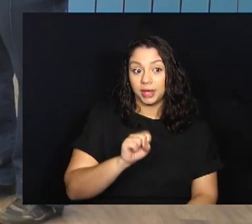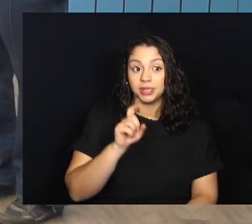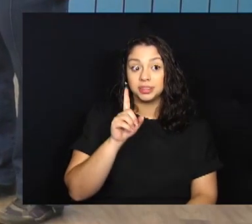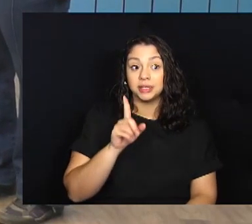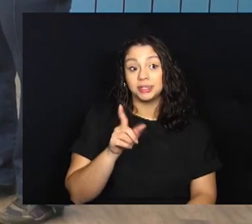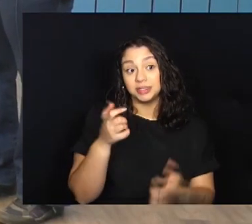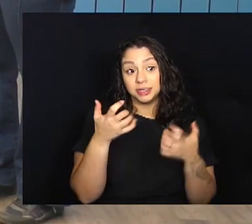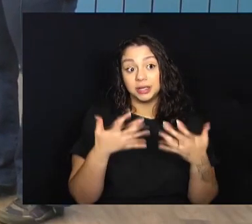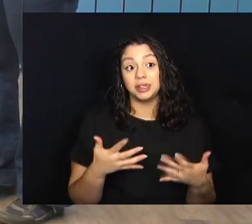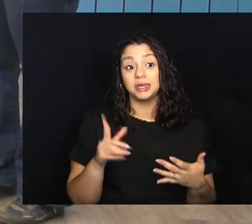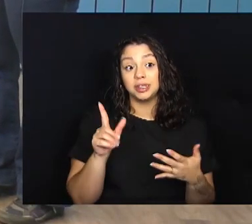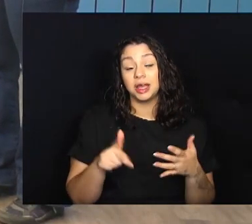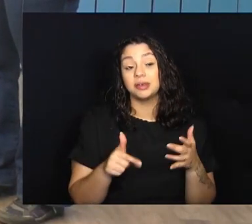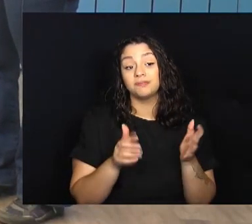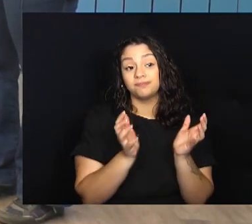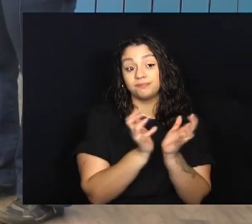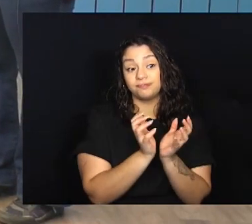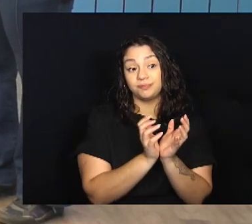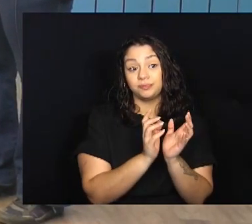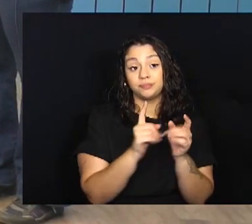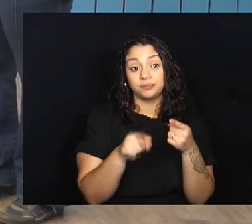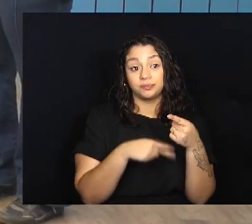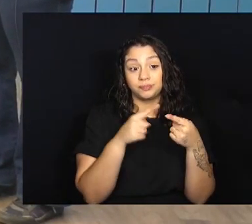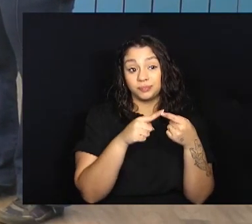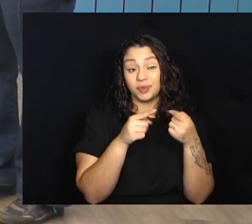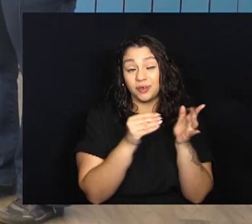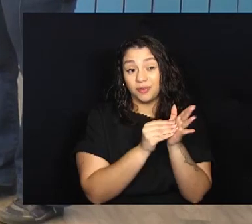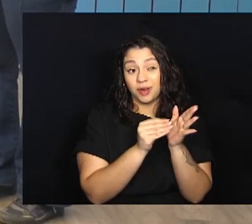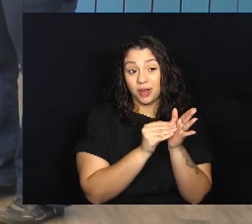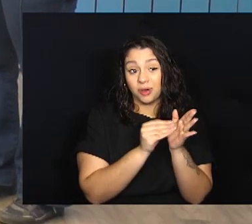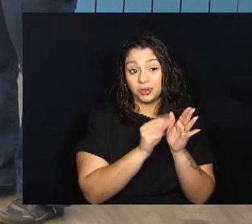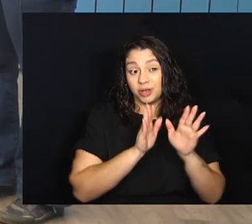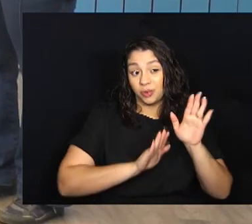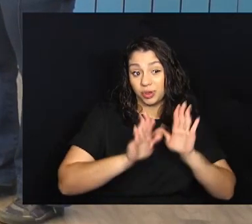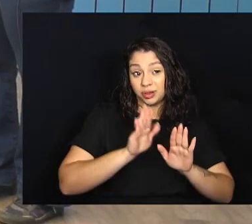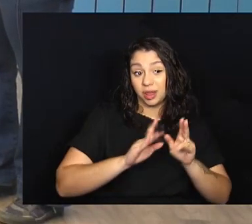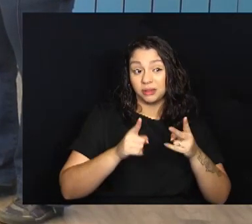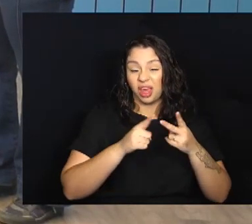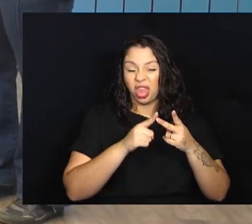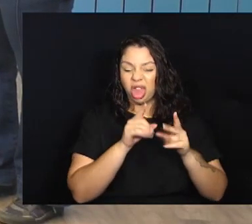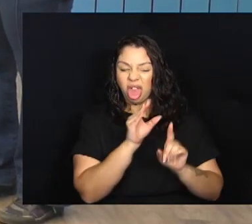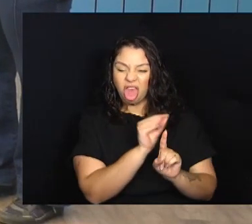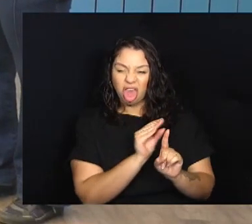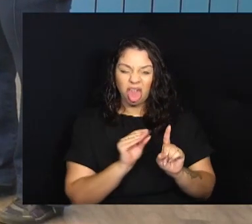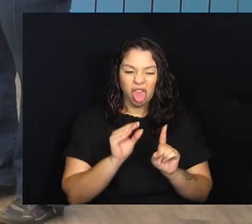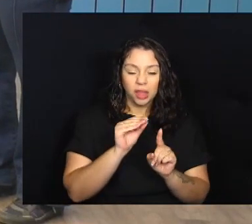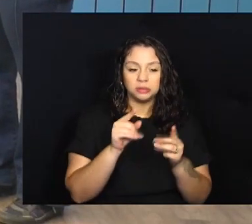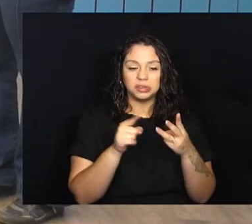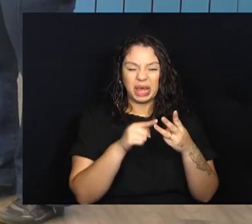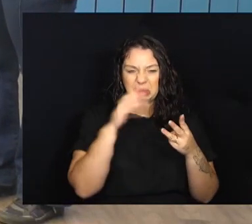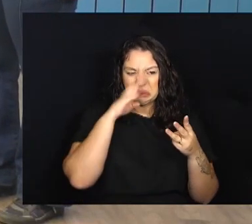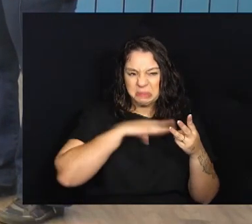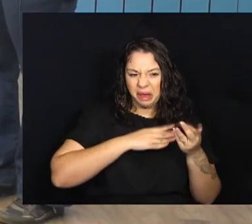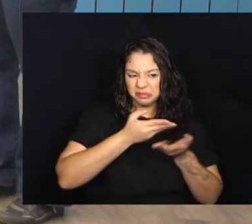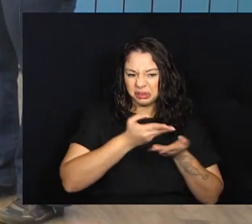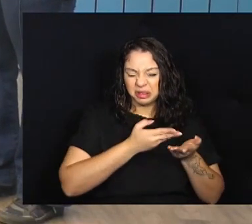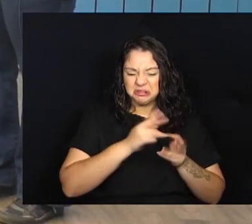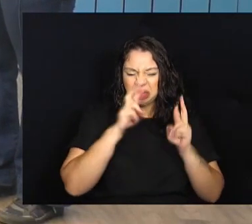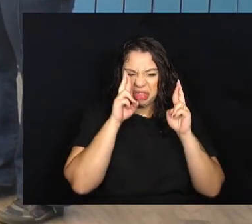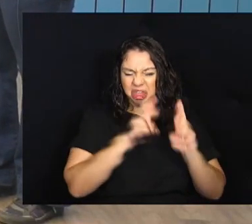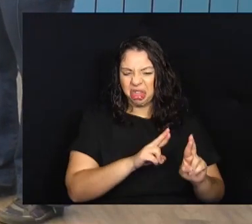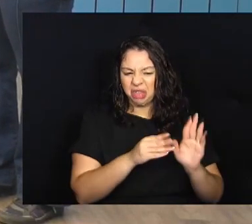Saúde, classificou a falta de cuidados, abusos, maus tratos, desrespeito